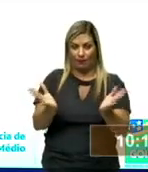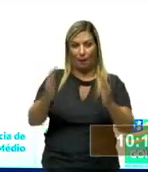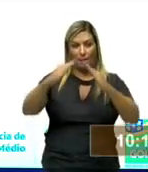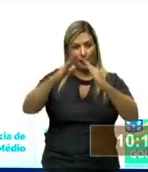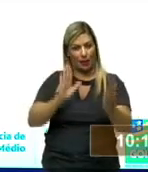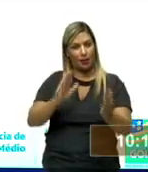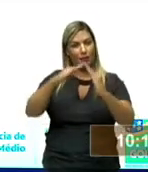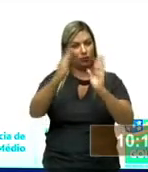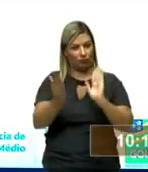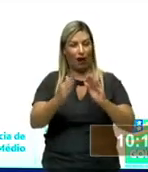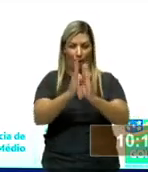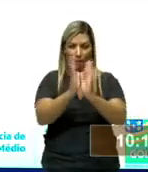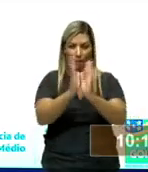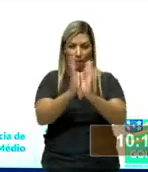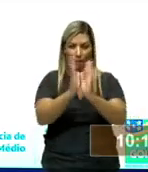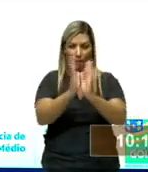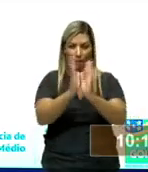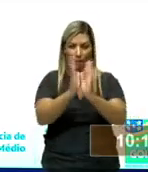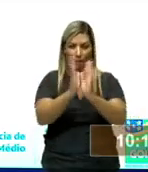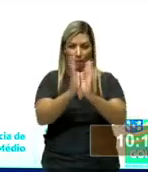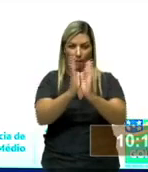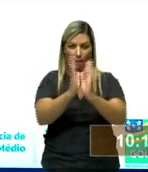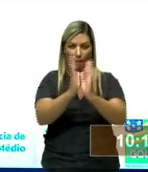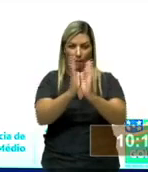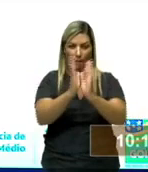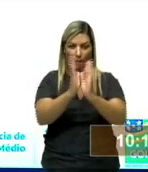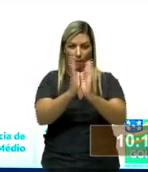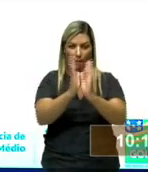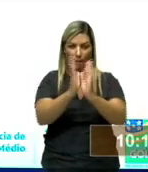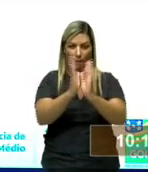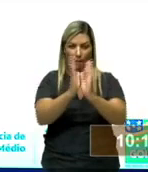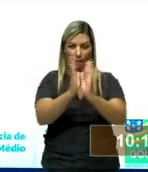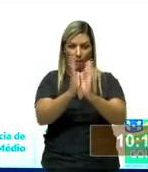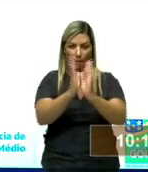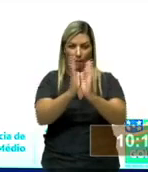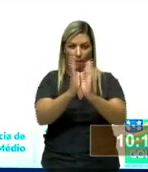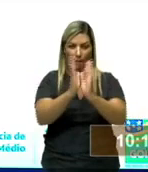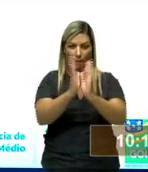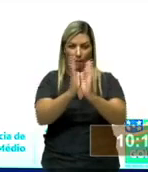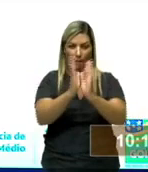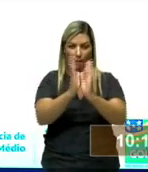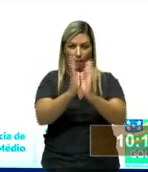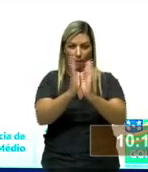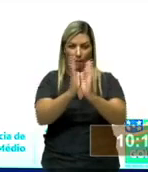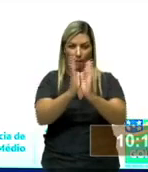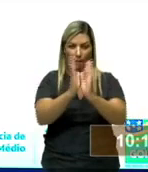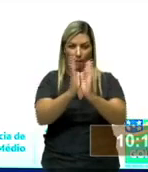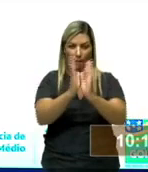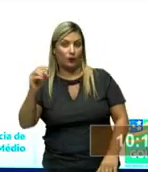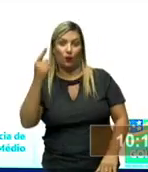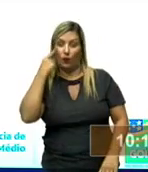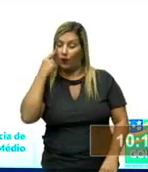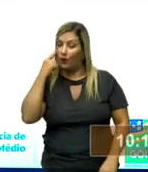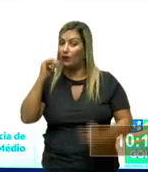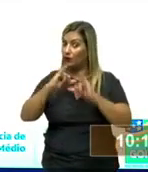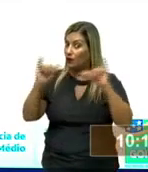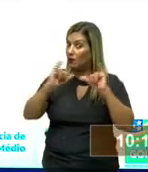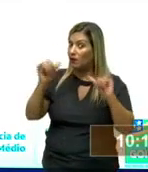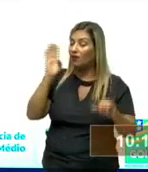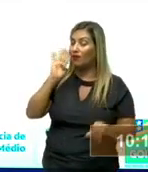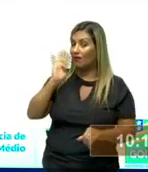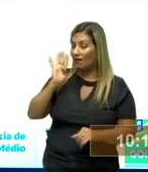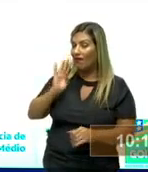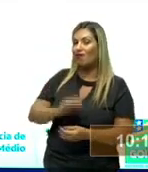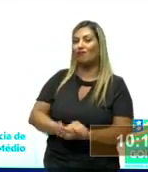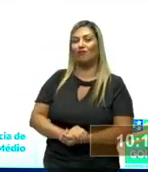de base quadrada cujas faces laterais são triângulos equiláteros Olha que informação muito